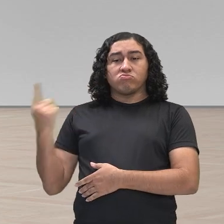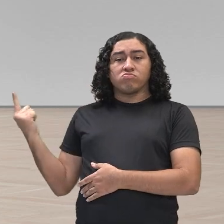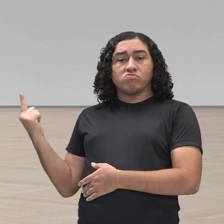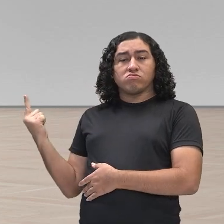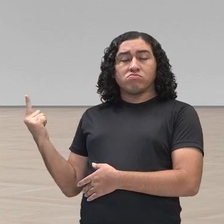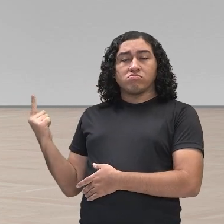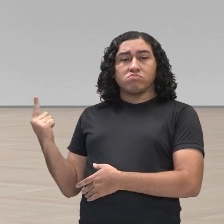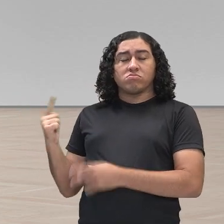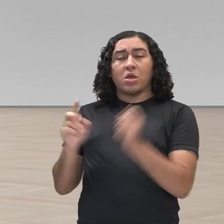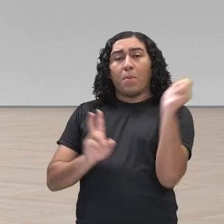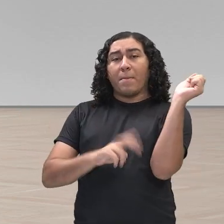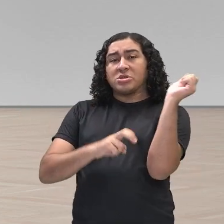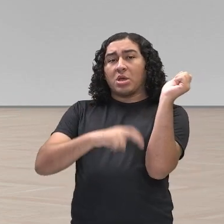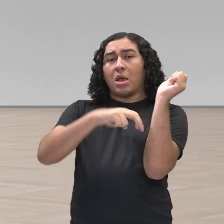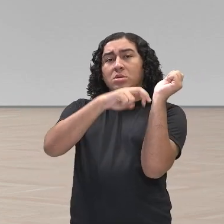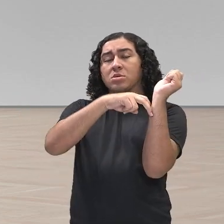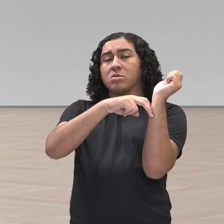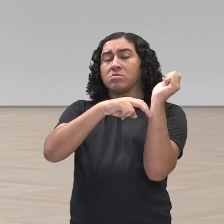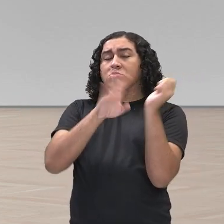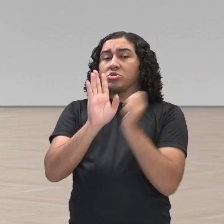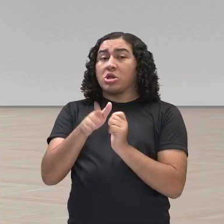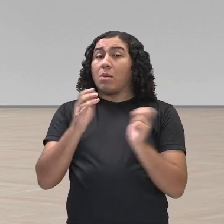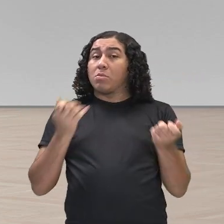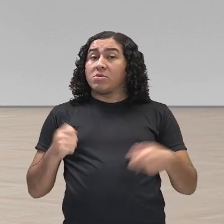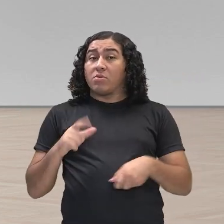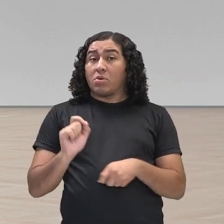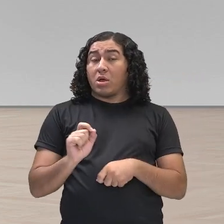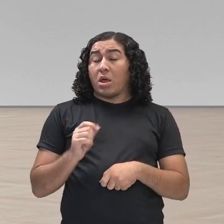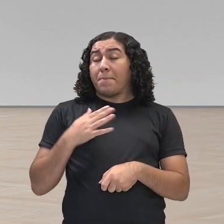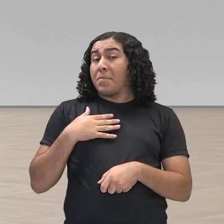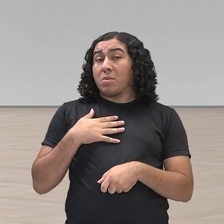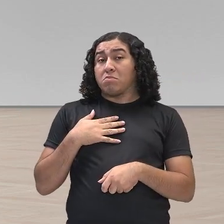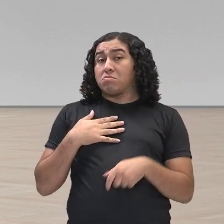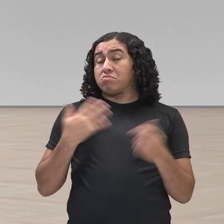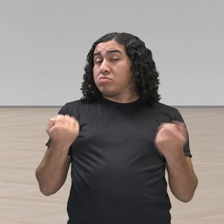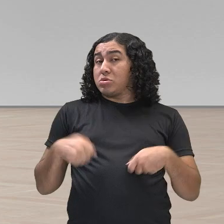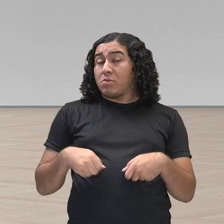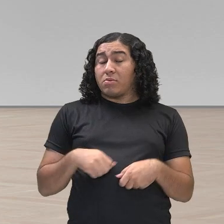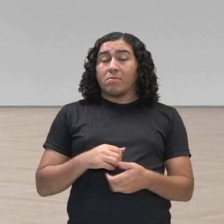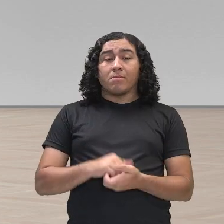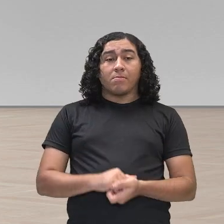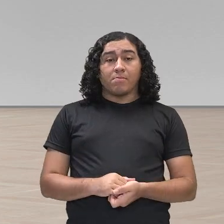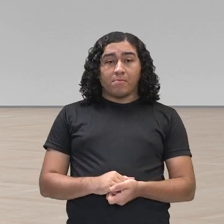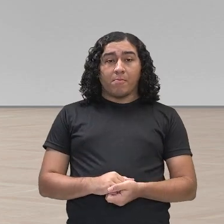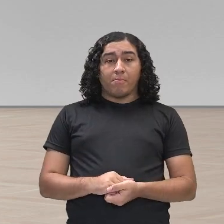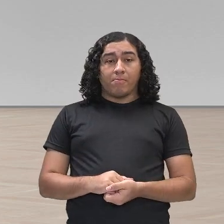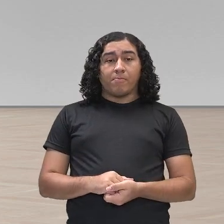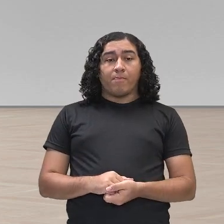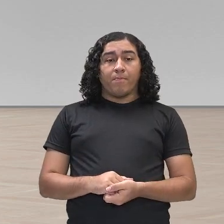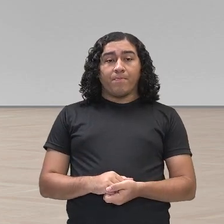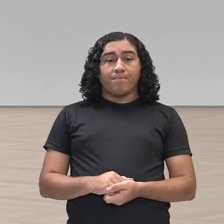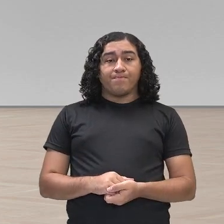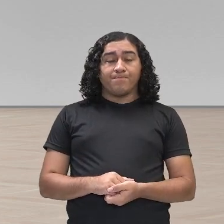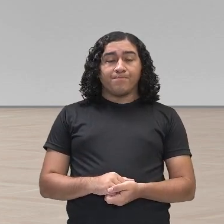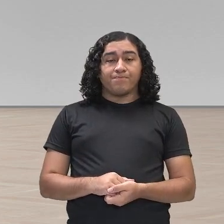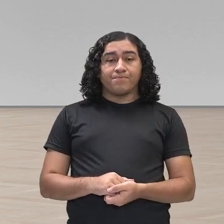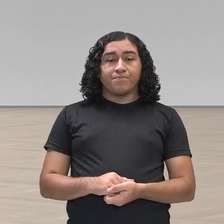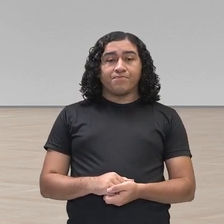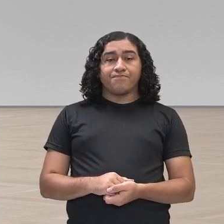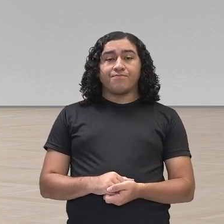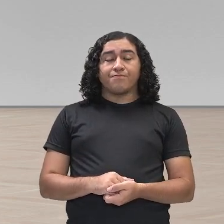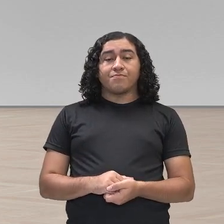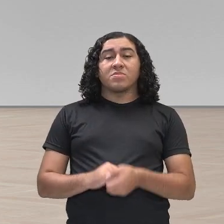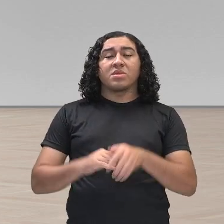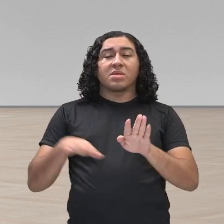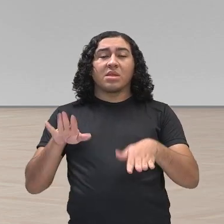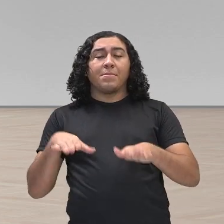escada e já poderia ser a minha instalação. Tudo depende do conceito,